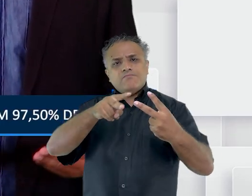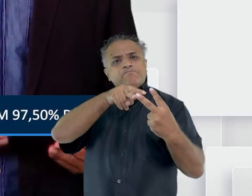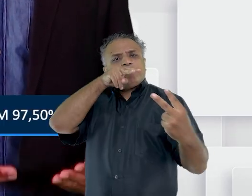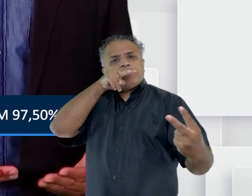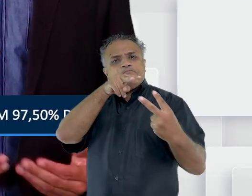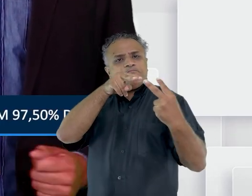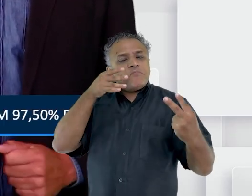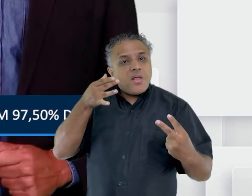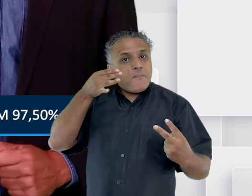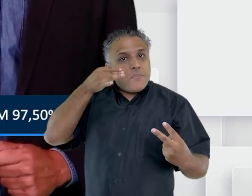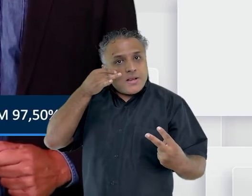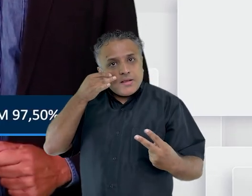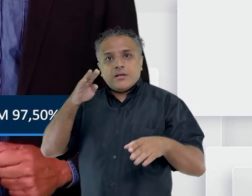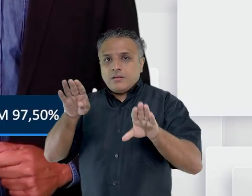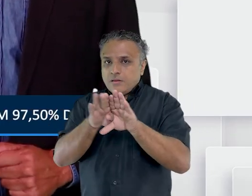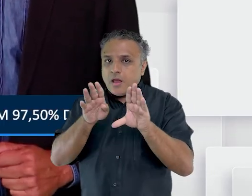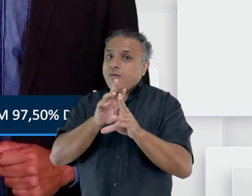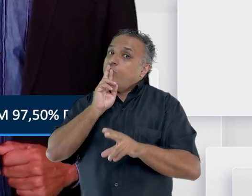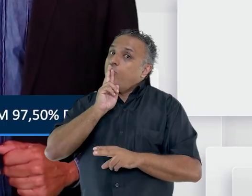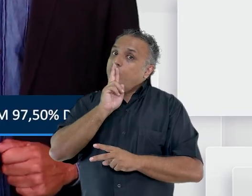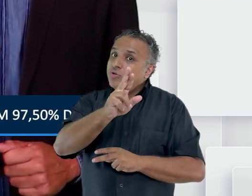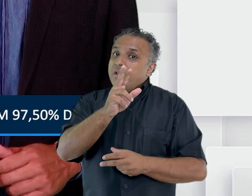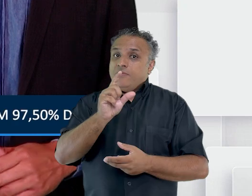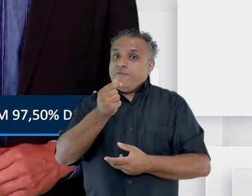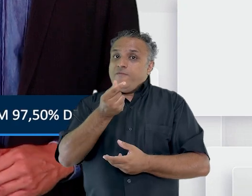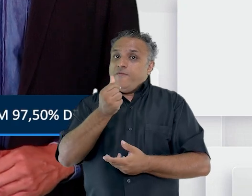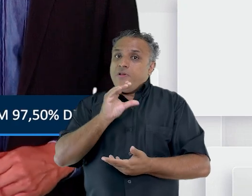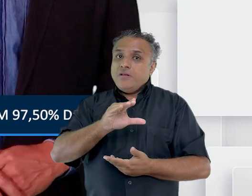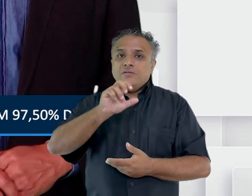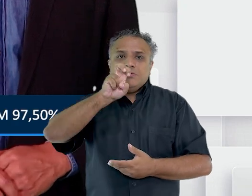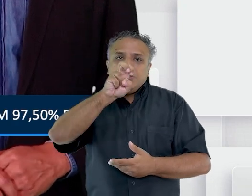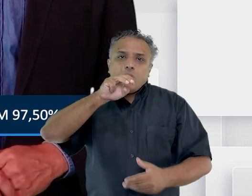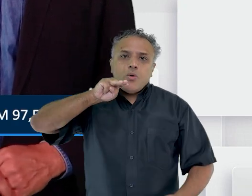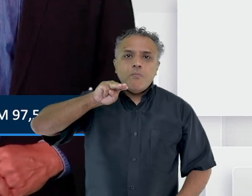presenciais, significou um resultado financeiro de mais de R$